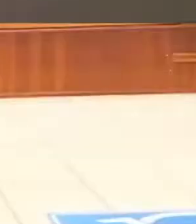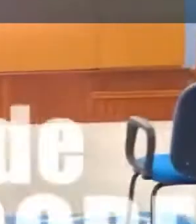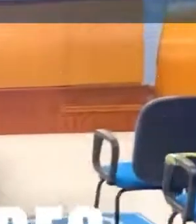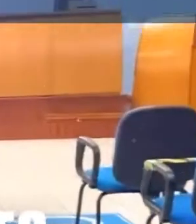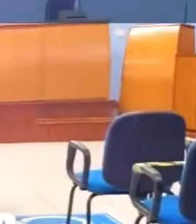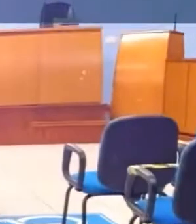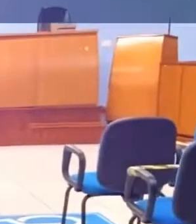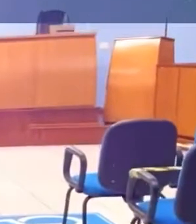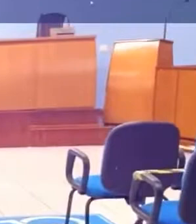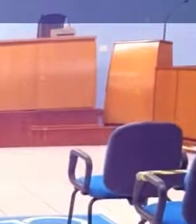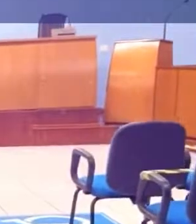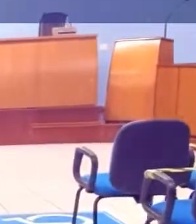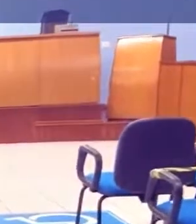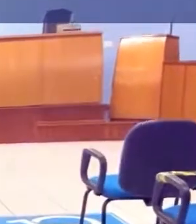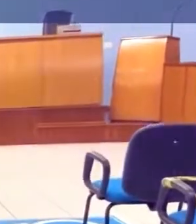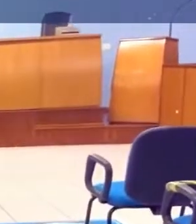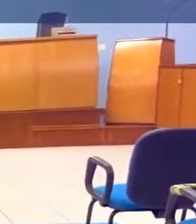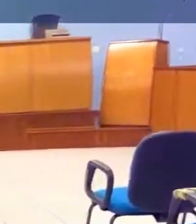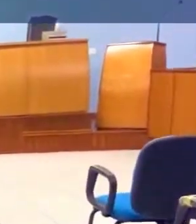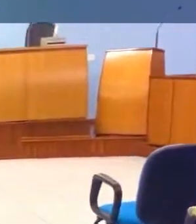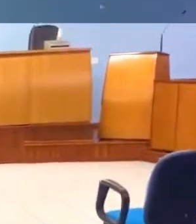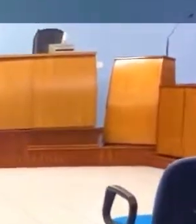E aí